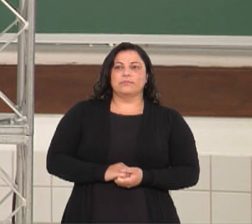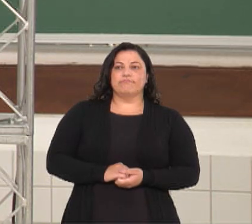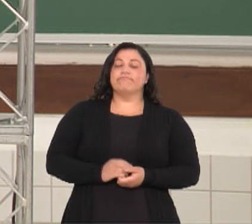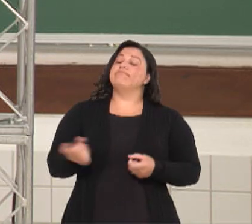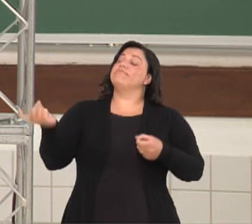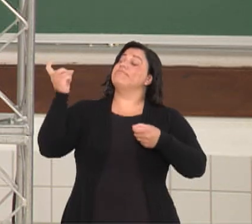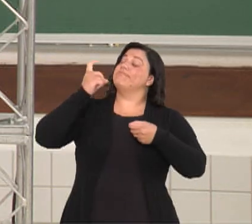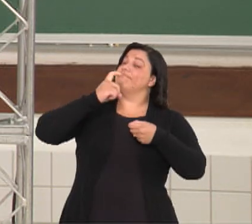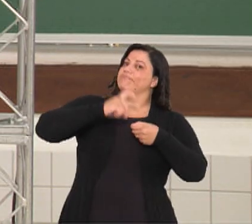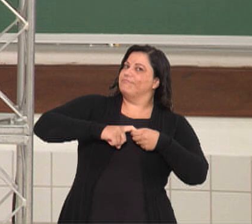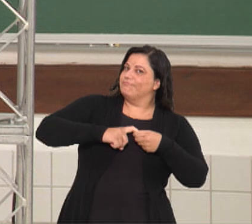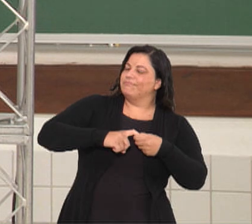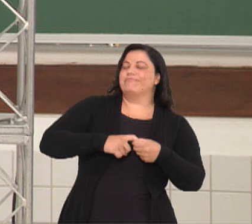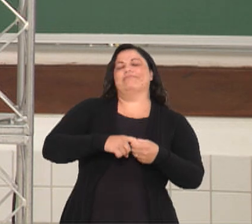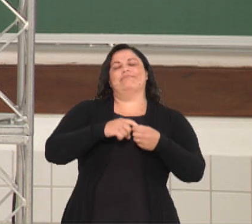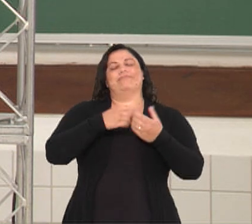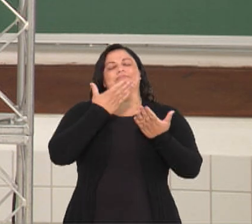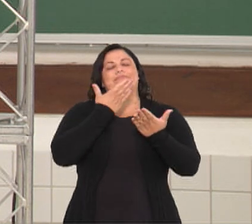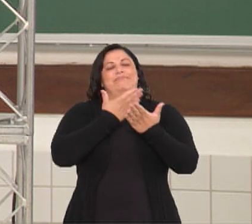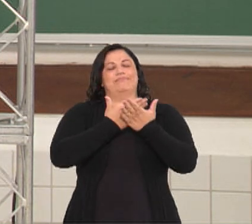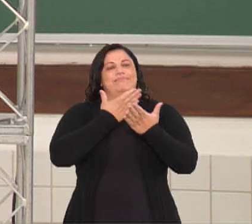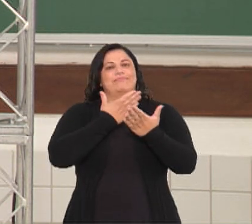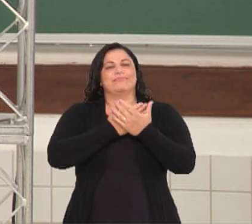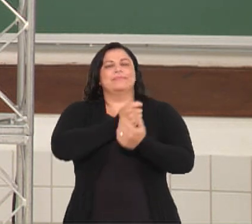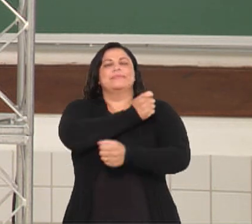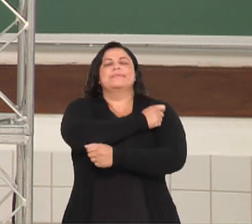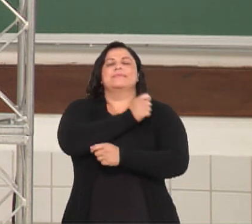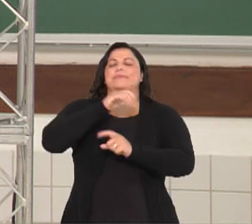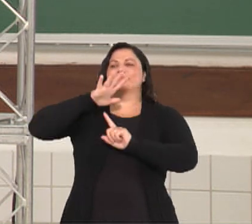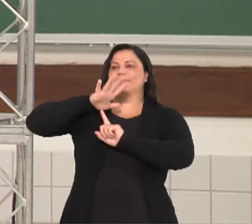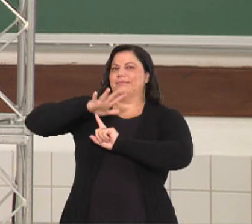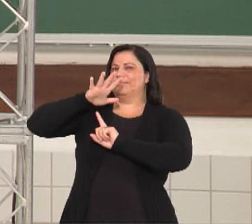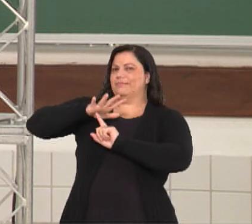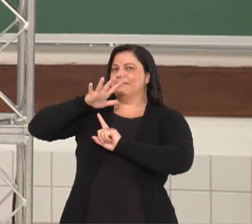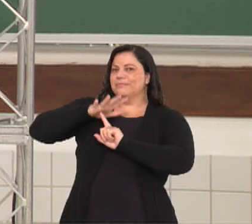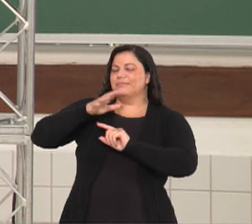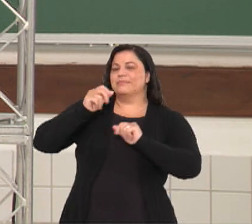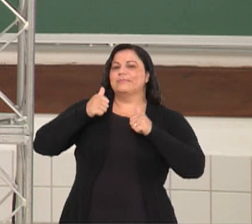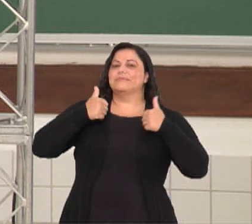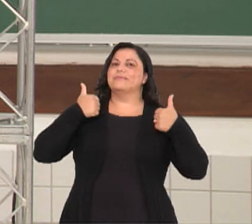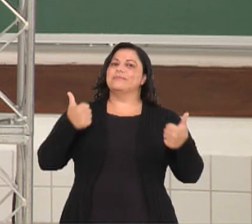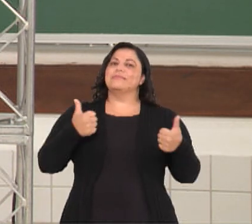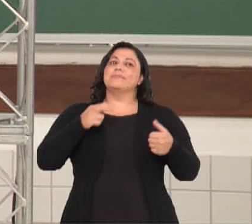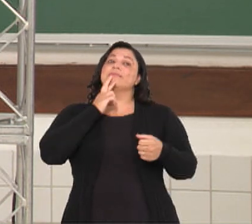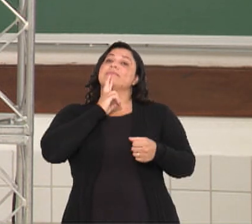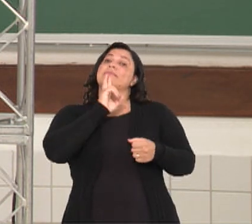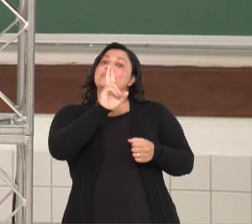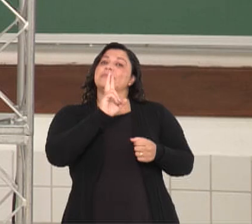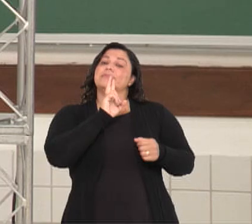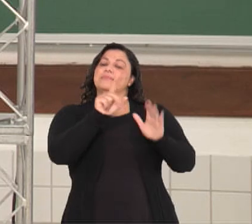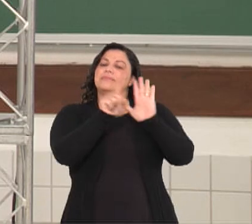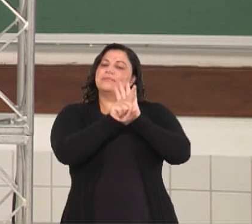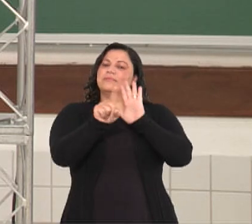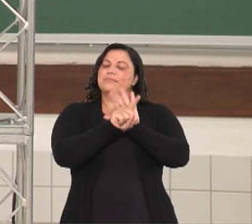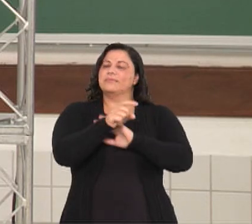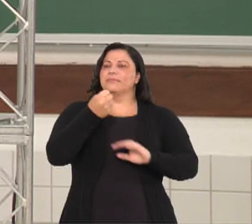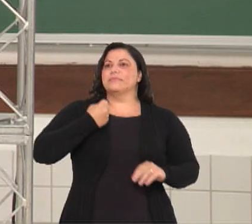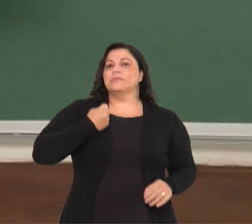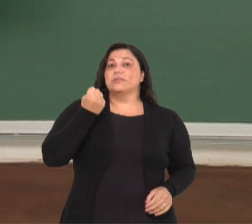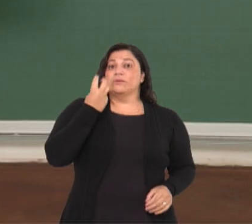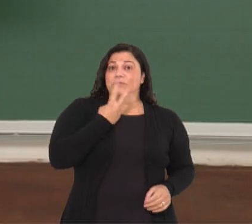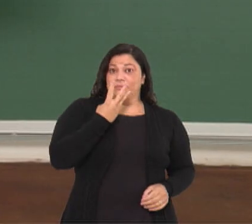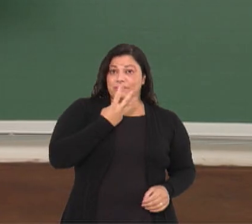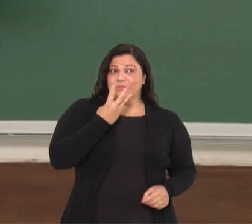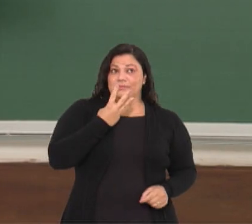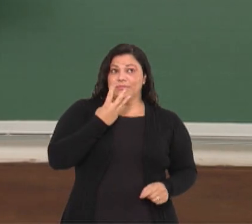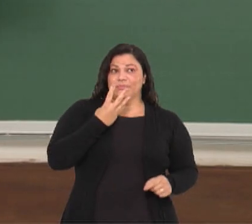Voltando, estudantes do Paraná, que acompanham aqui pelo aplicativo Aula Paraná, resposta da questão número 3, que é uma resposta, que é um exercício